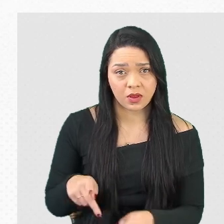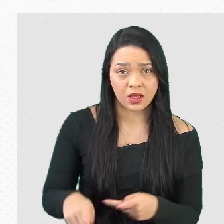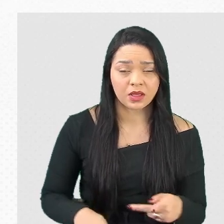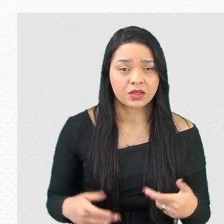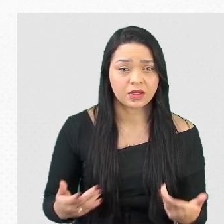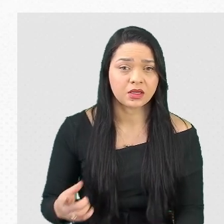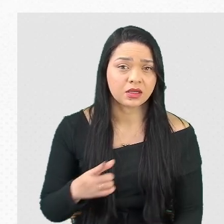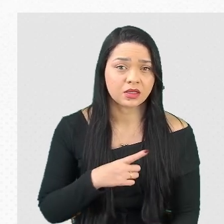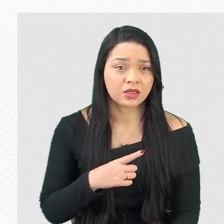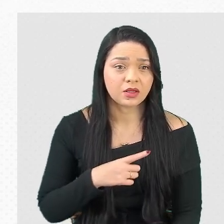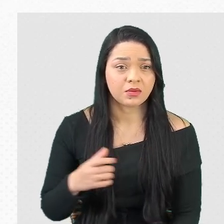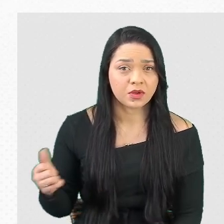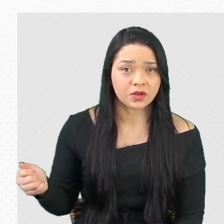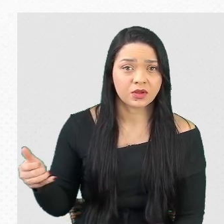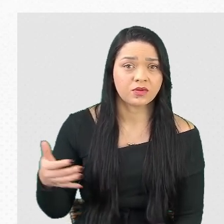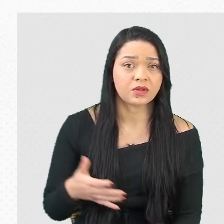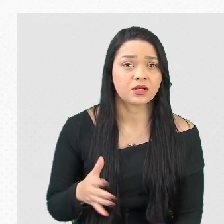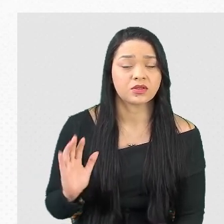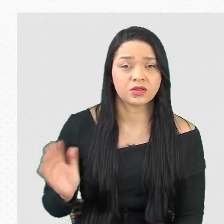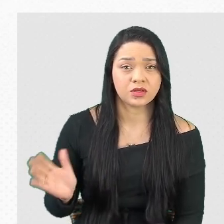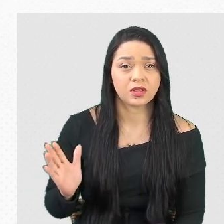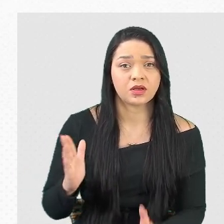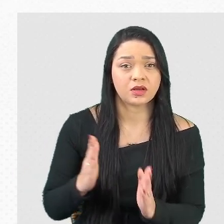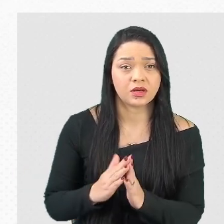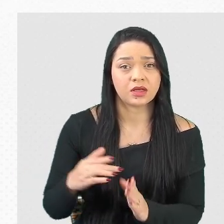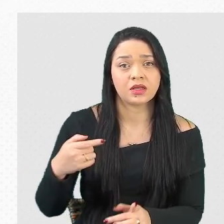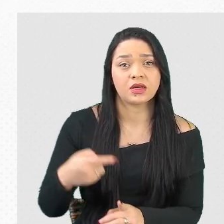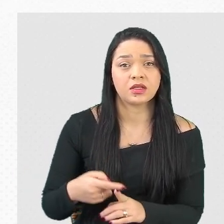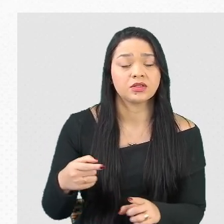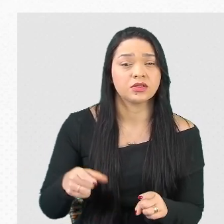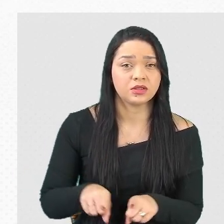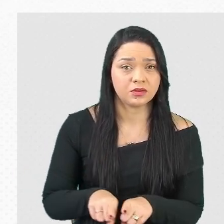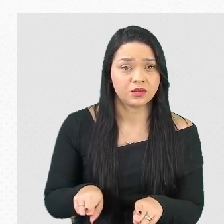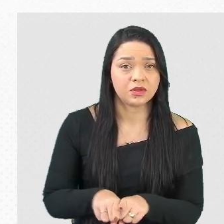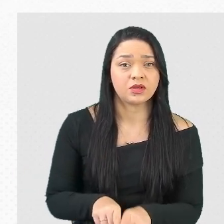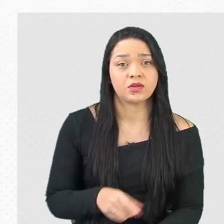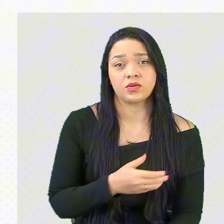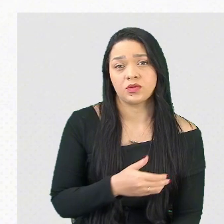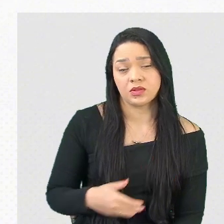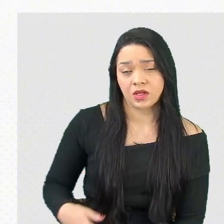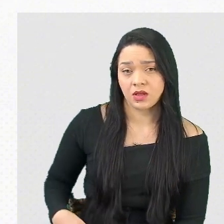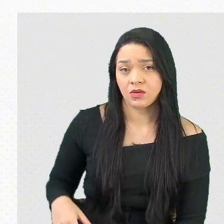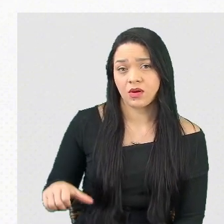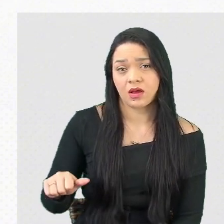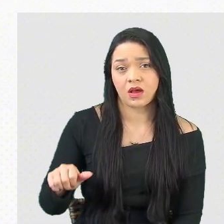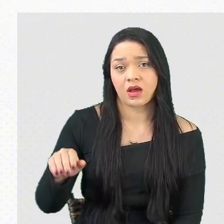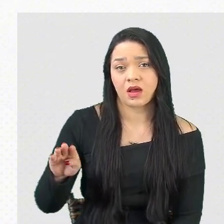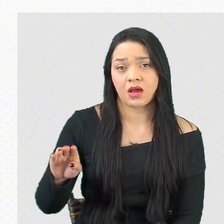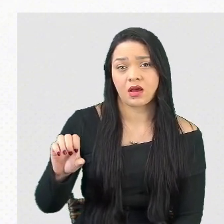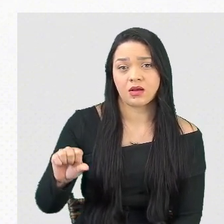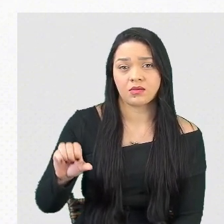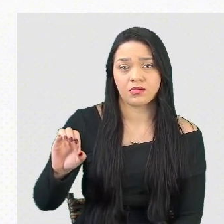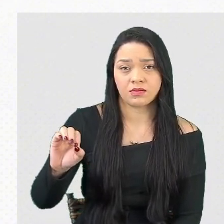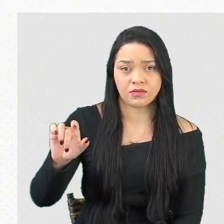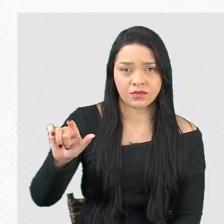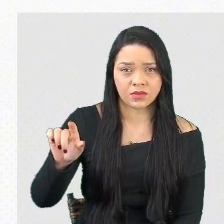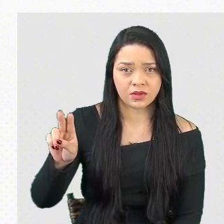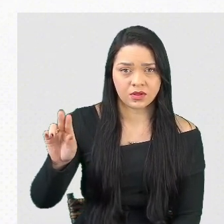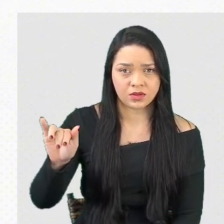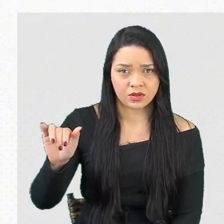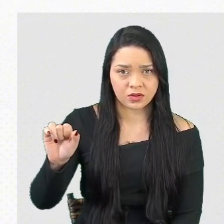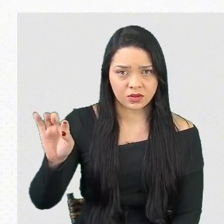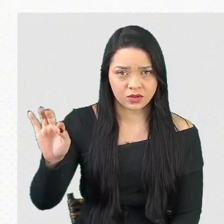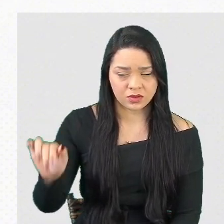exatamente uma novidade e é de encontro com a própria igreja e muito mais com o Estado absolutista, que não existia, né, nesse